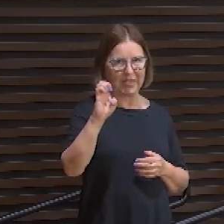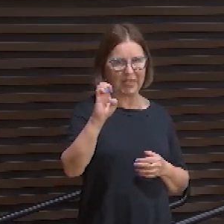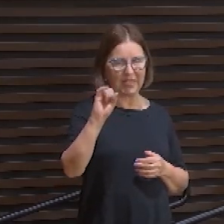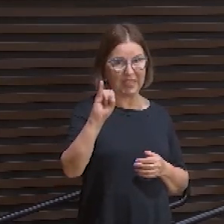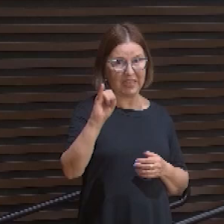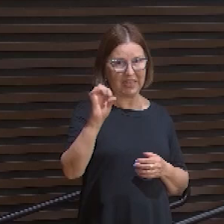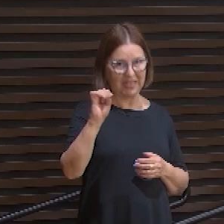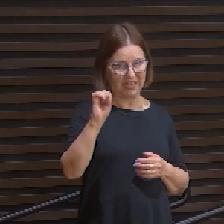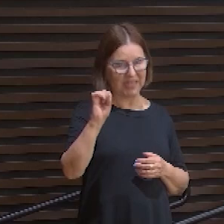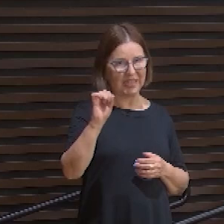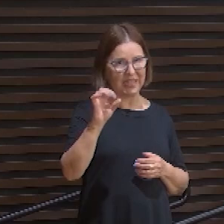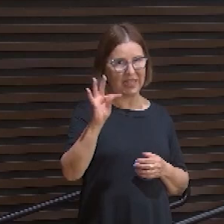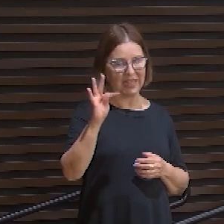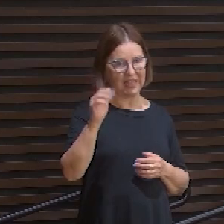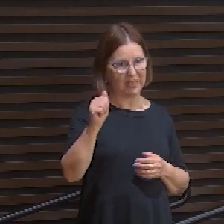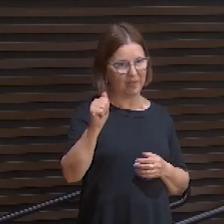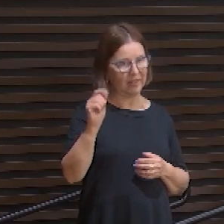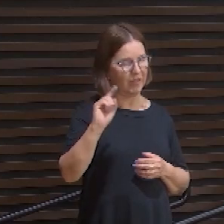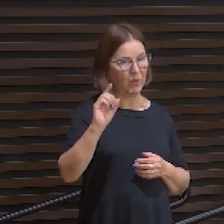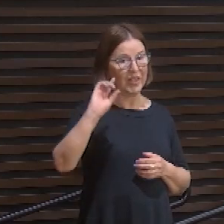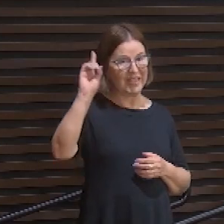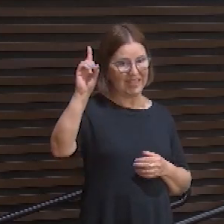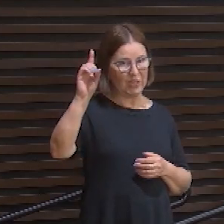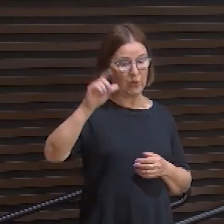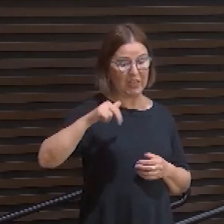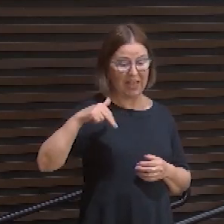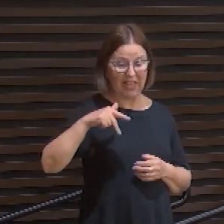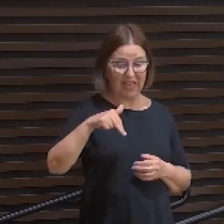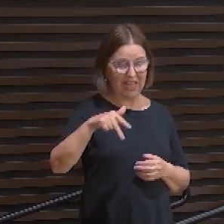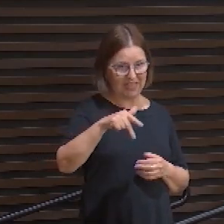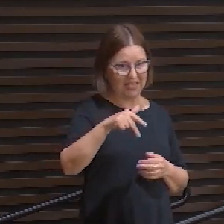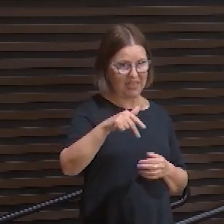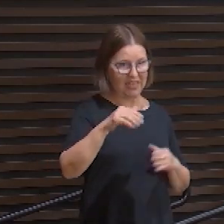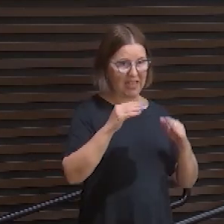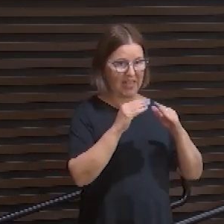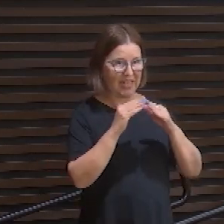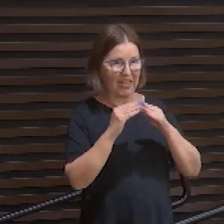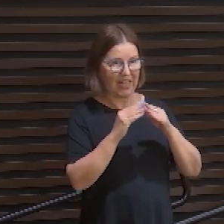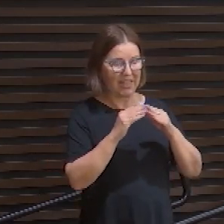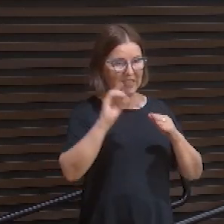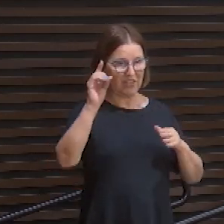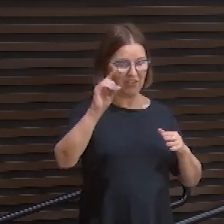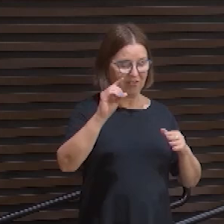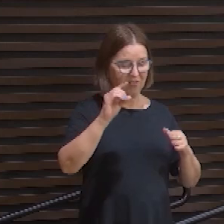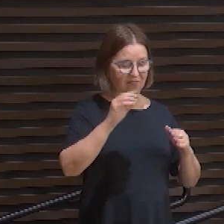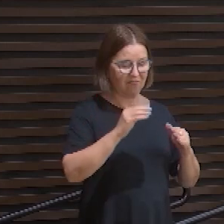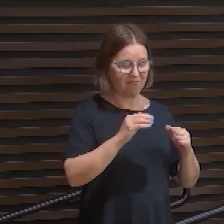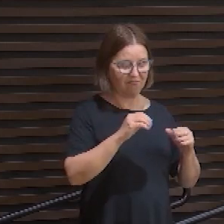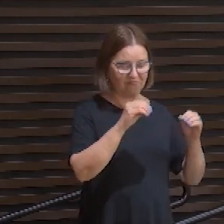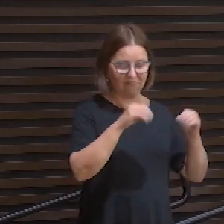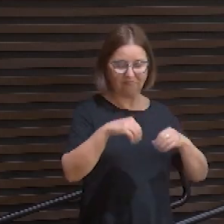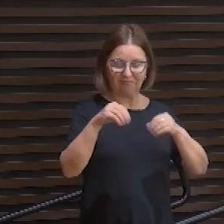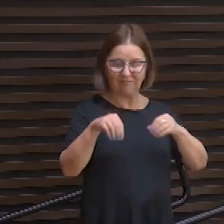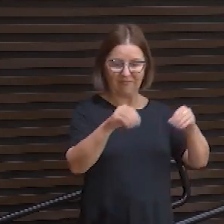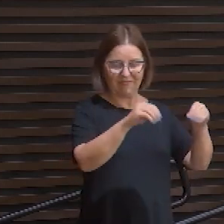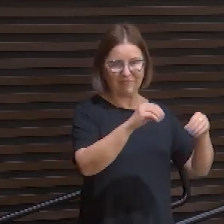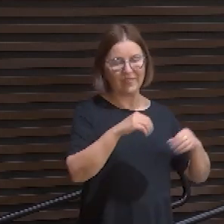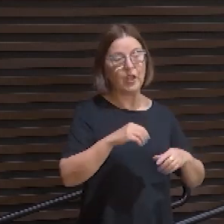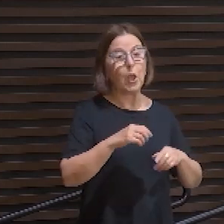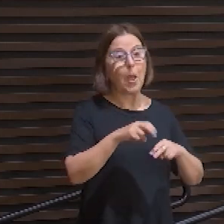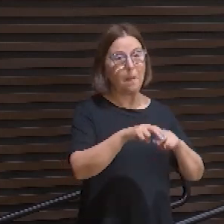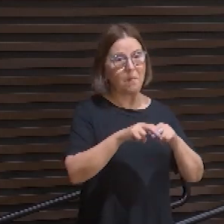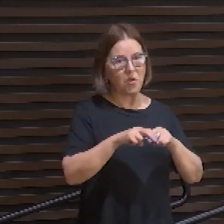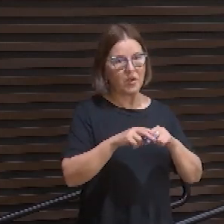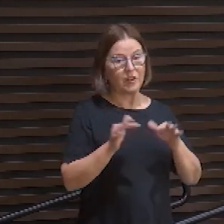Não. Deus é um Deus que anda. A casa de Deus é uma casa móvel. Por isso que no final dos